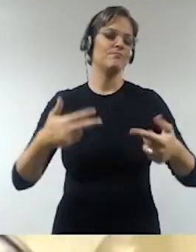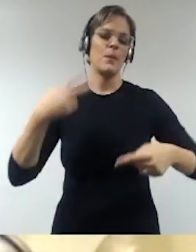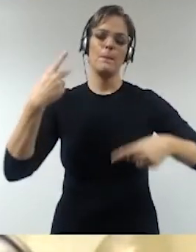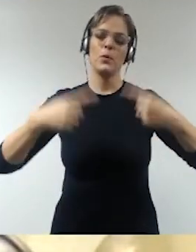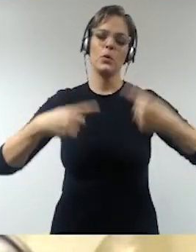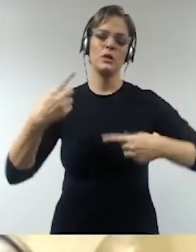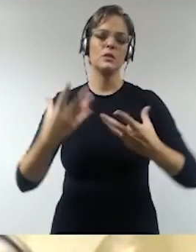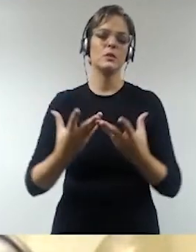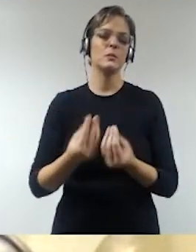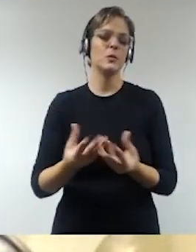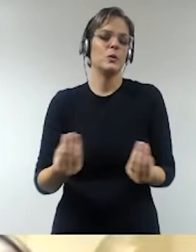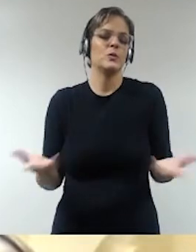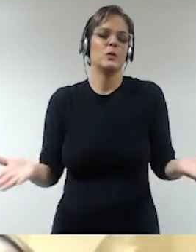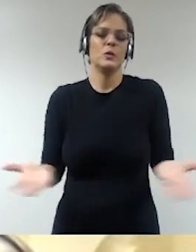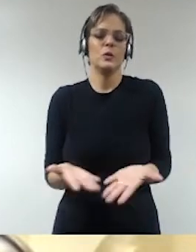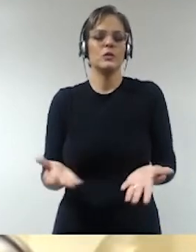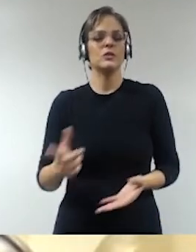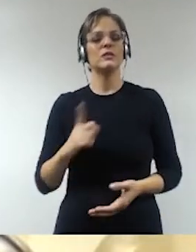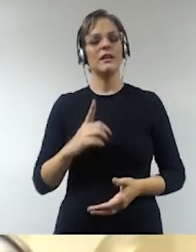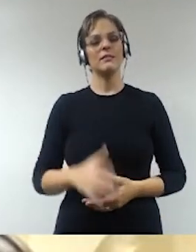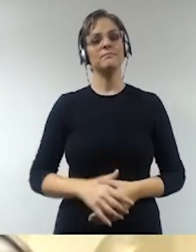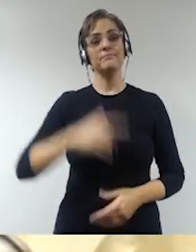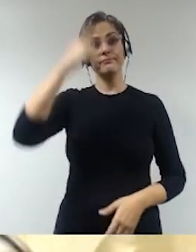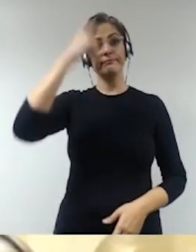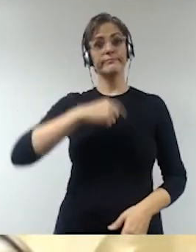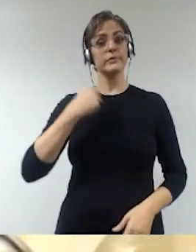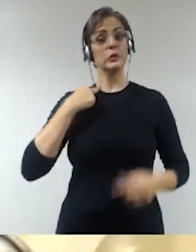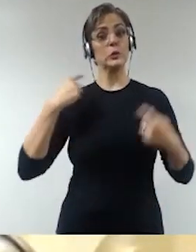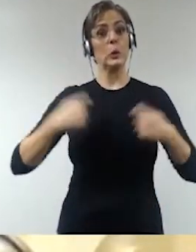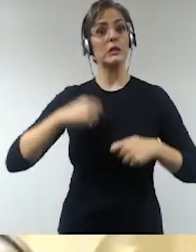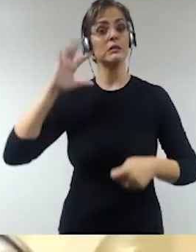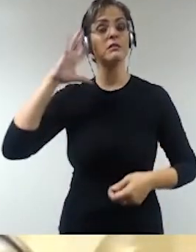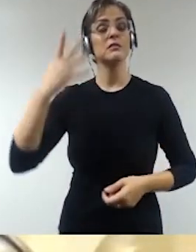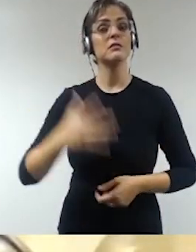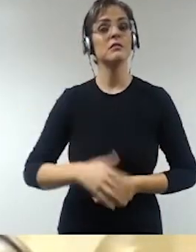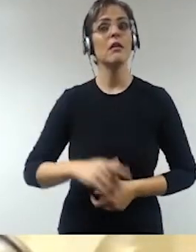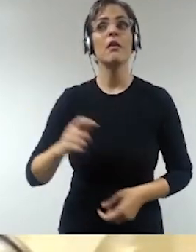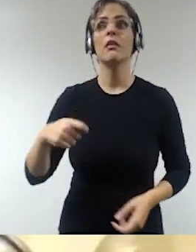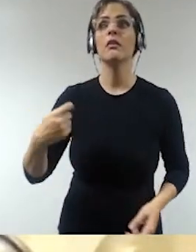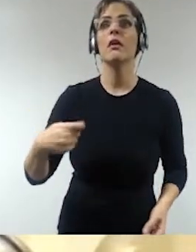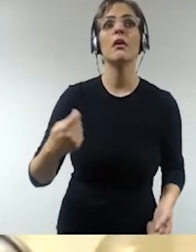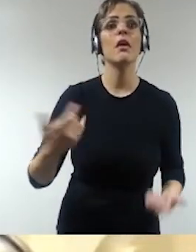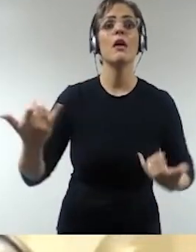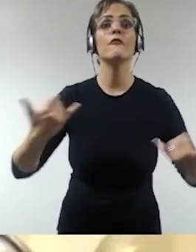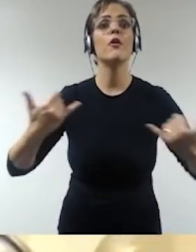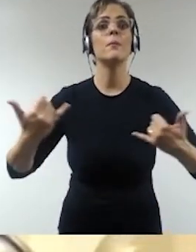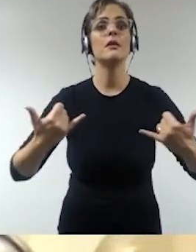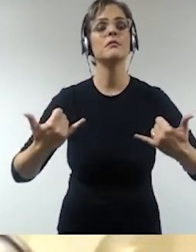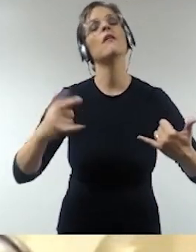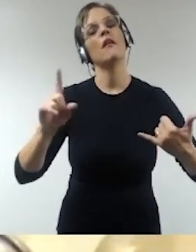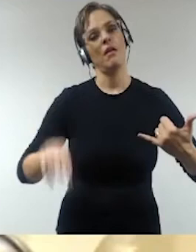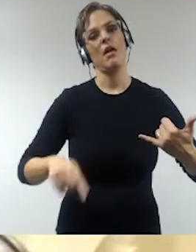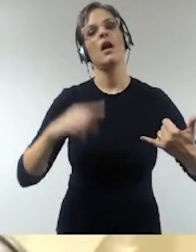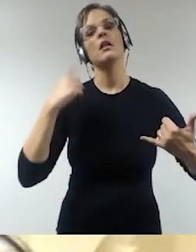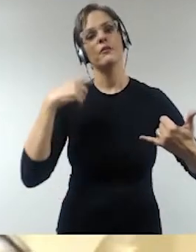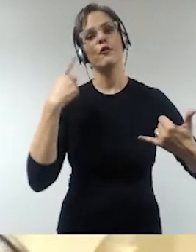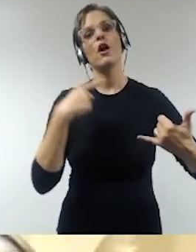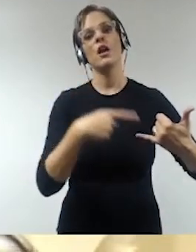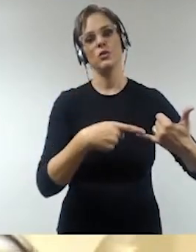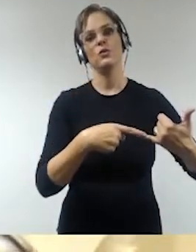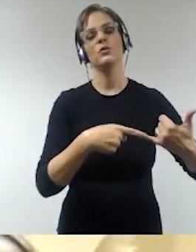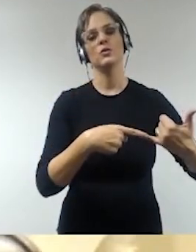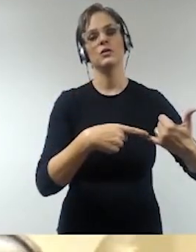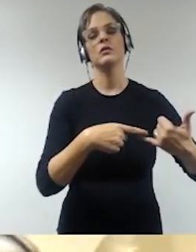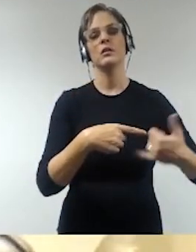em que o magistrado tem que decidir. E quem fornece os elementos para o juiz? Os advogados. Nós é que vamos